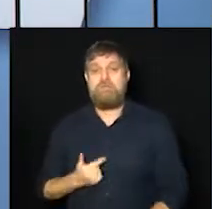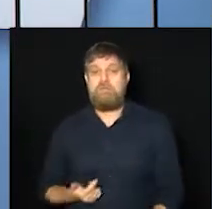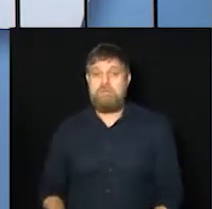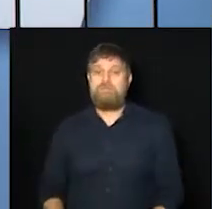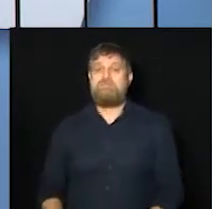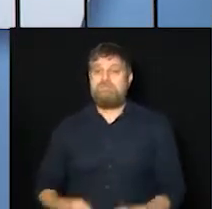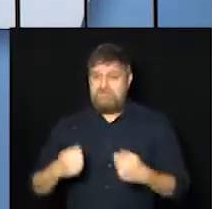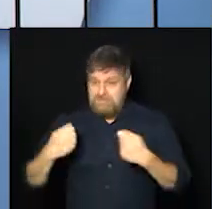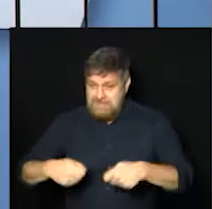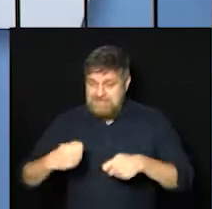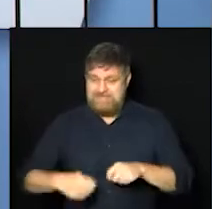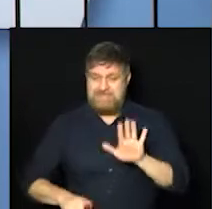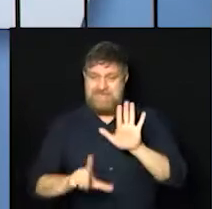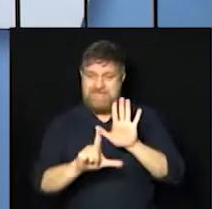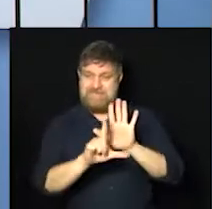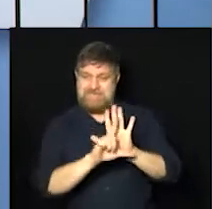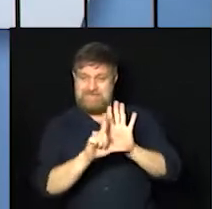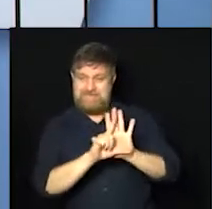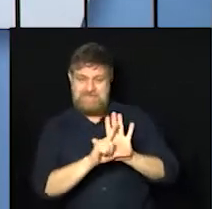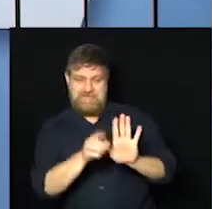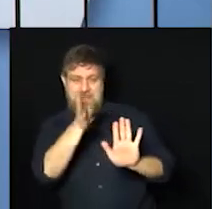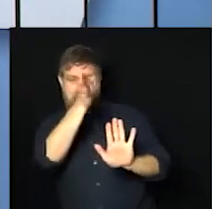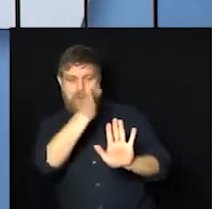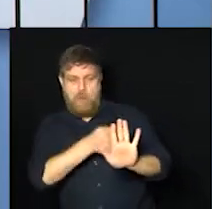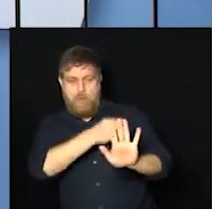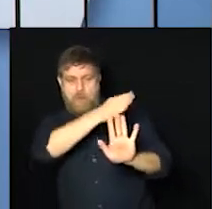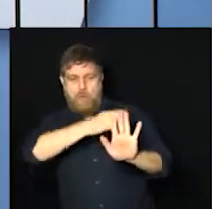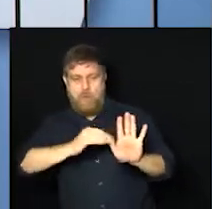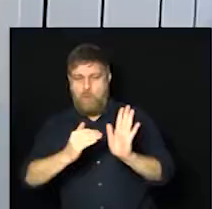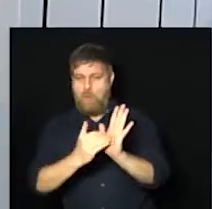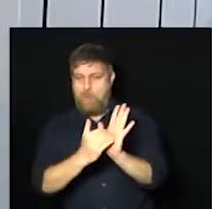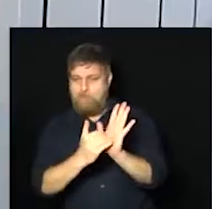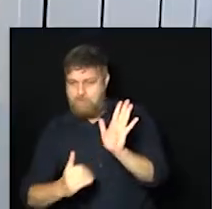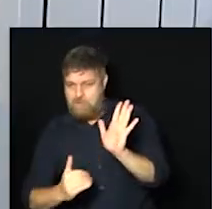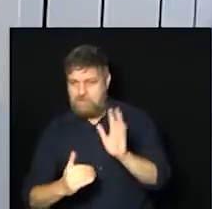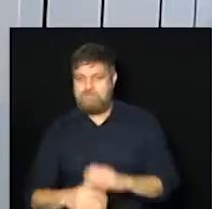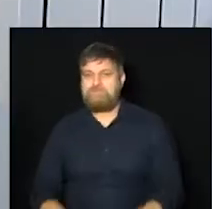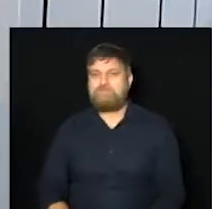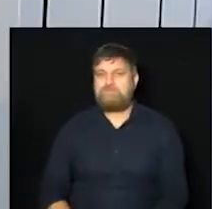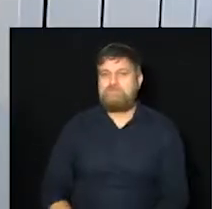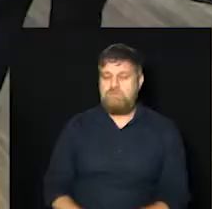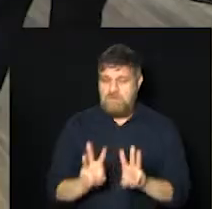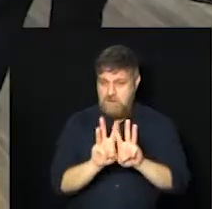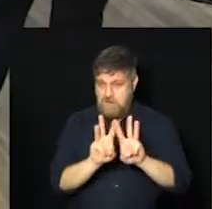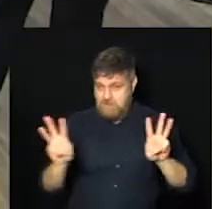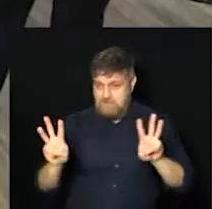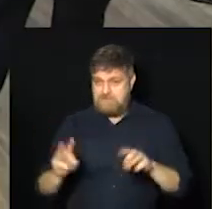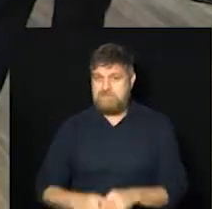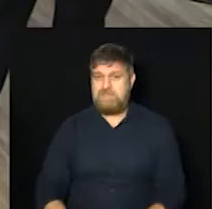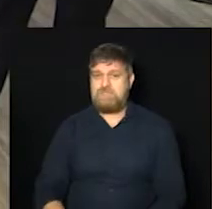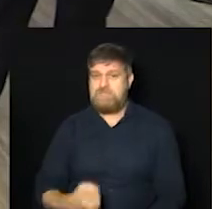a necessidade da gente revogar essa lei de 51. E no site